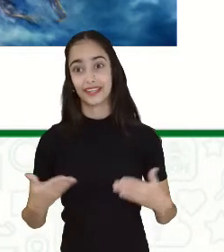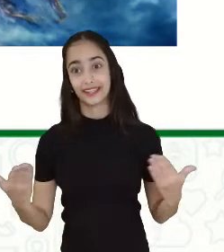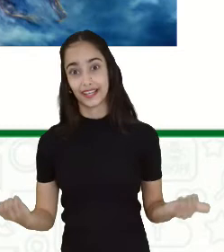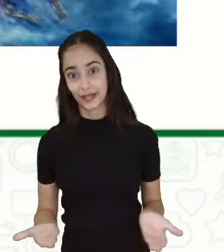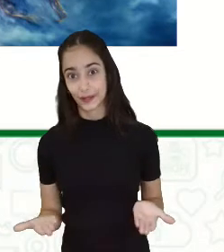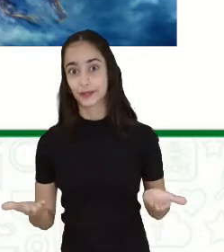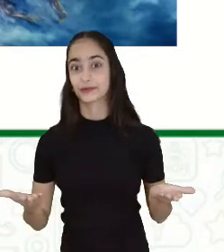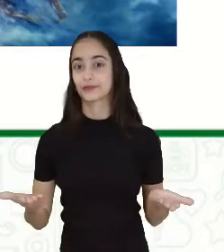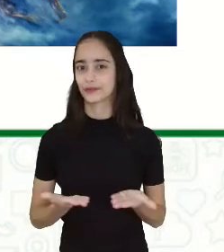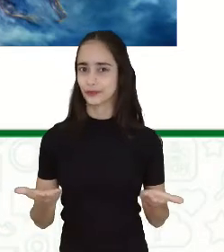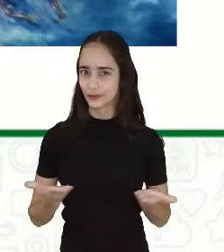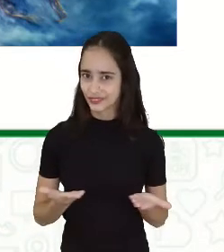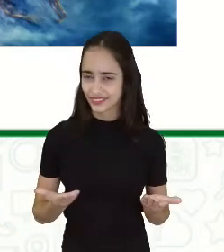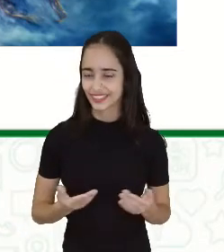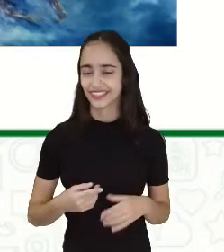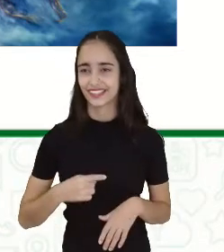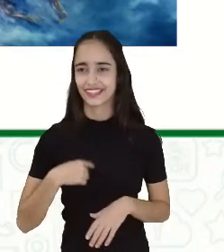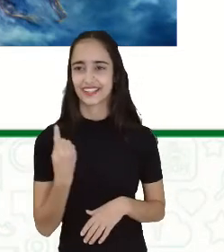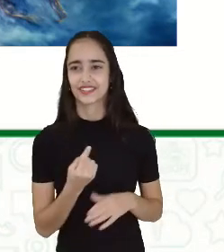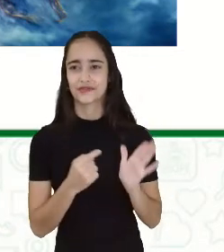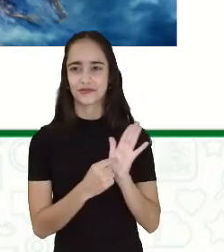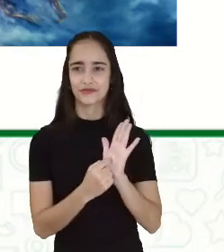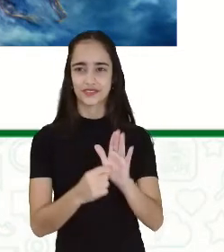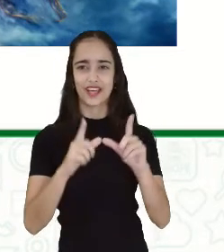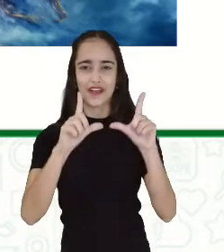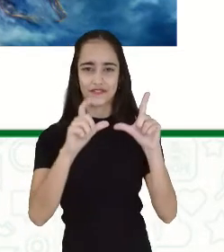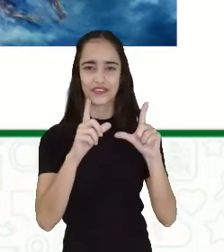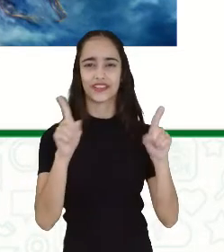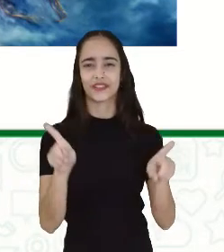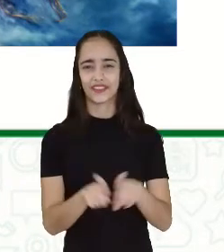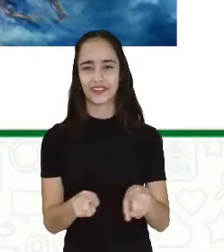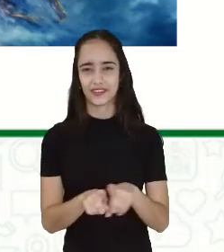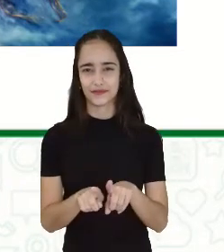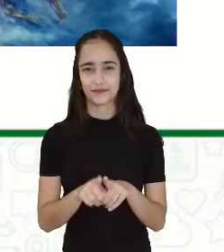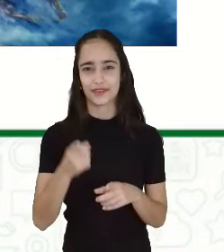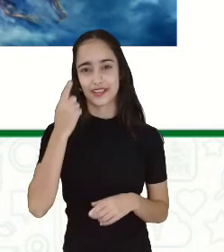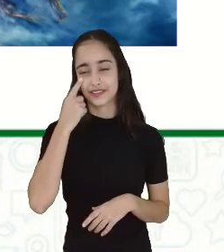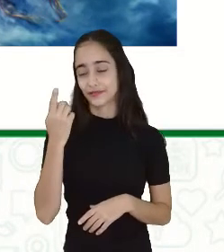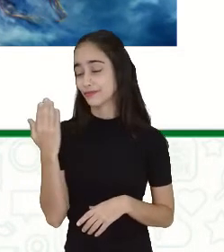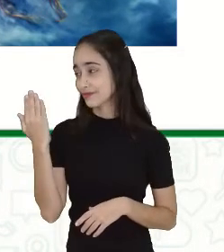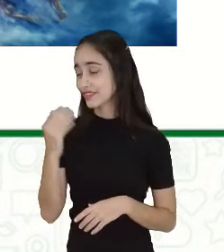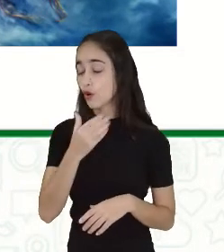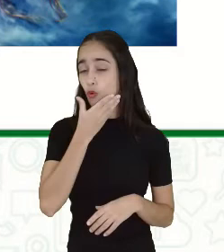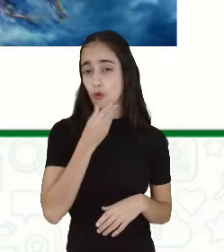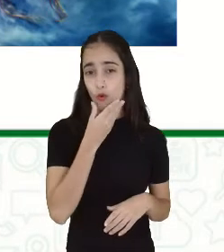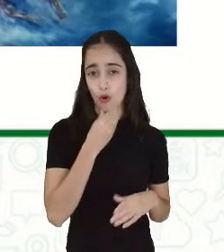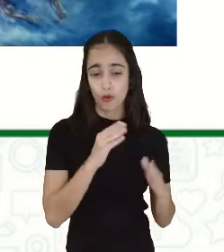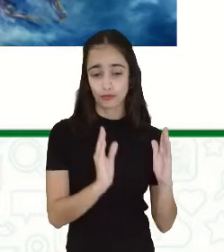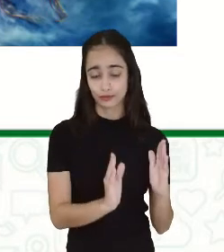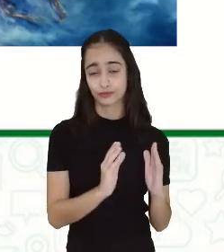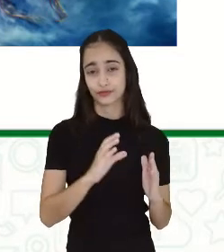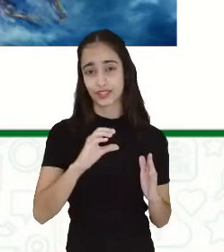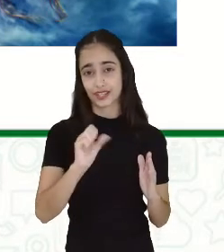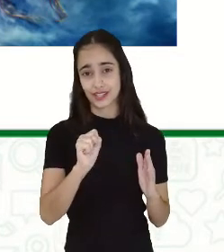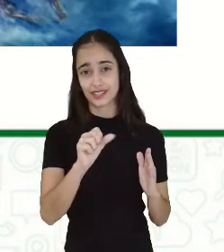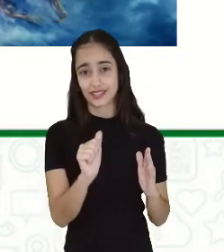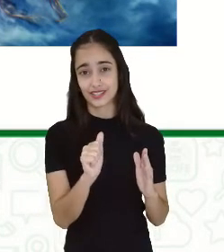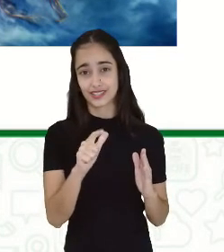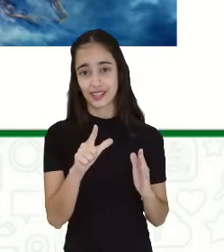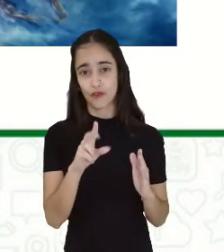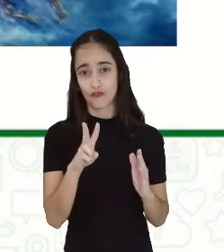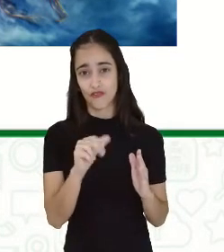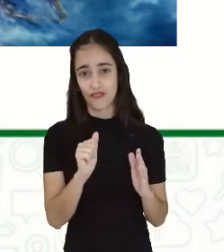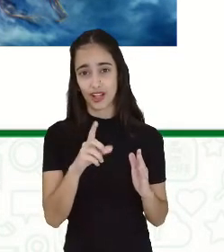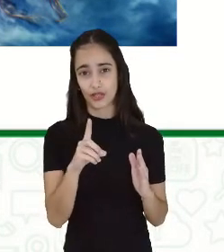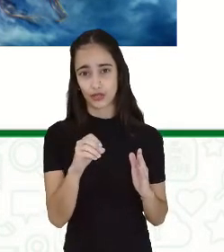a mostrar também a fotografia e aí vocês estão vendo um auto-retrato do Salvador Dali e na foto do lado vocês estão